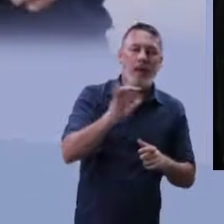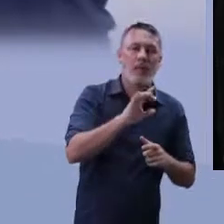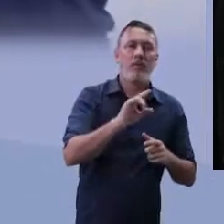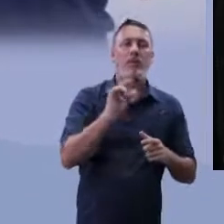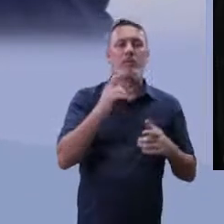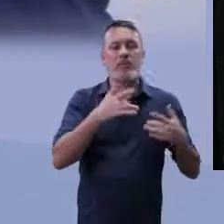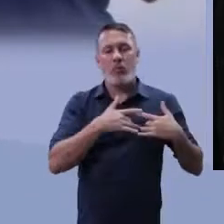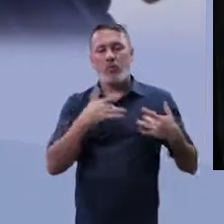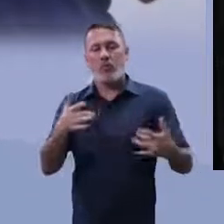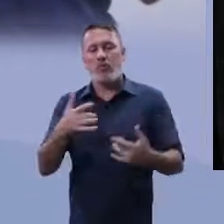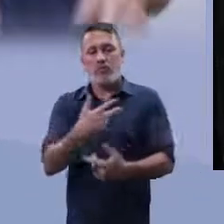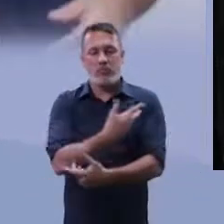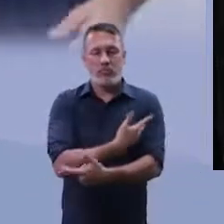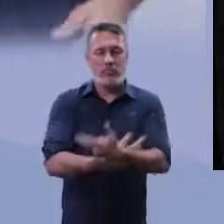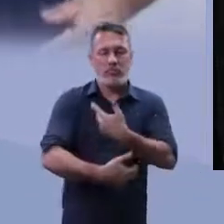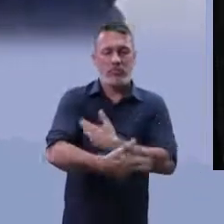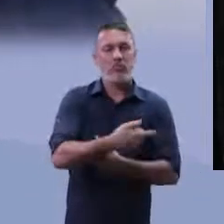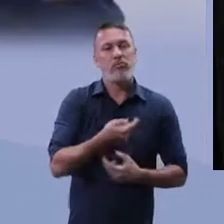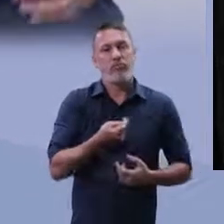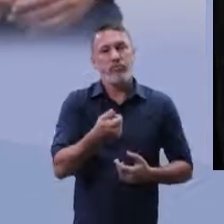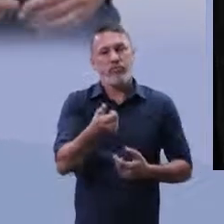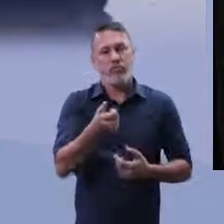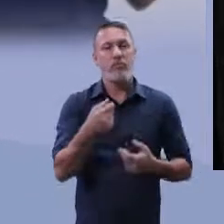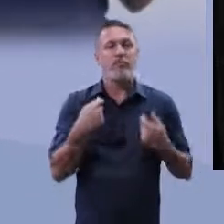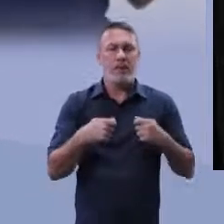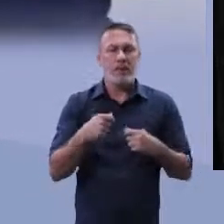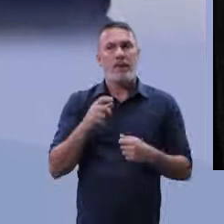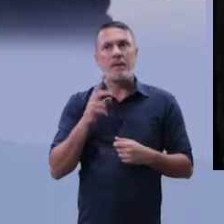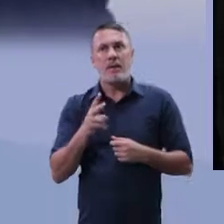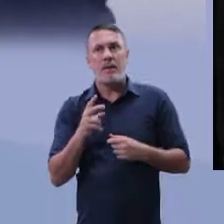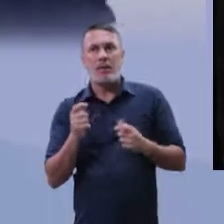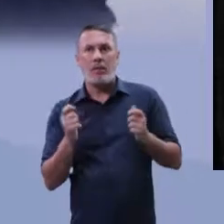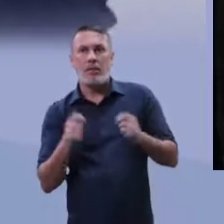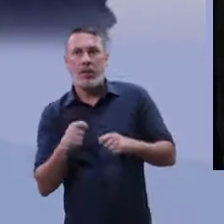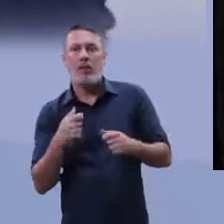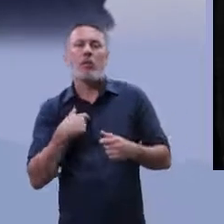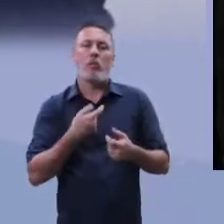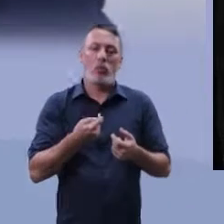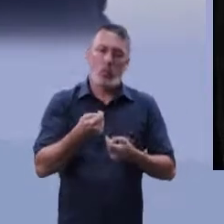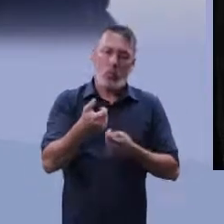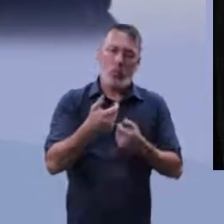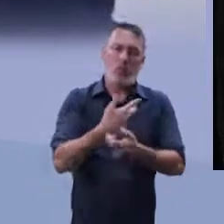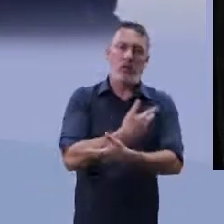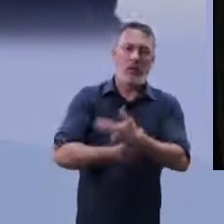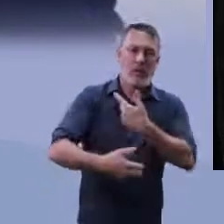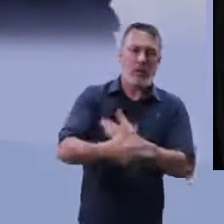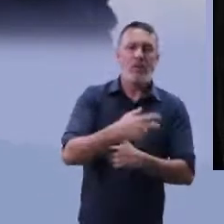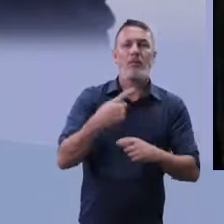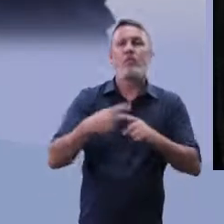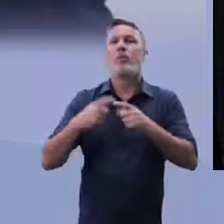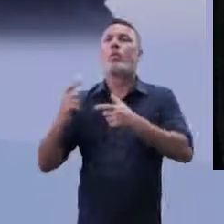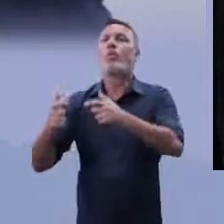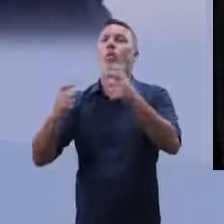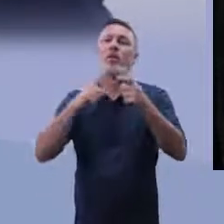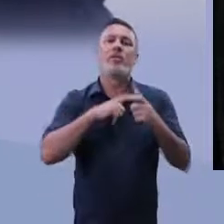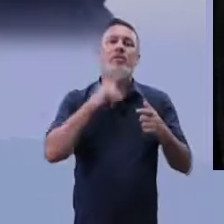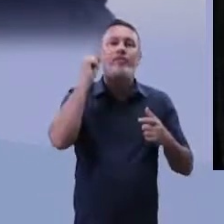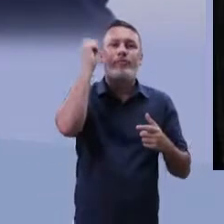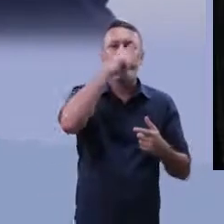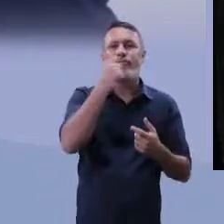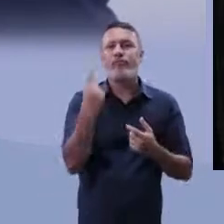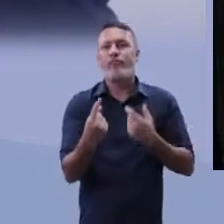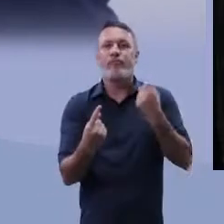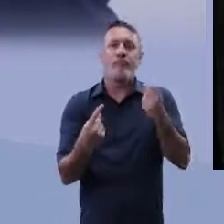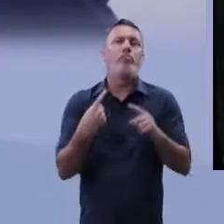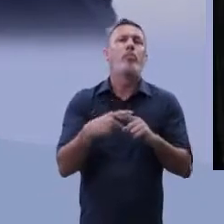incentivo à doação voluntária de sangue. Eu mesmo sou um doador de sangue, sempre que posso, estou lá doando, né? Em regiões com menor número